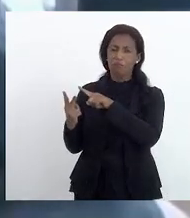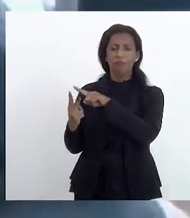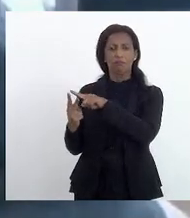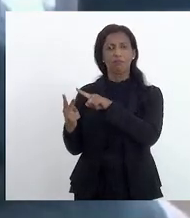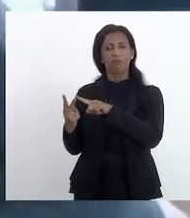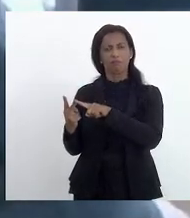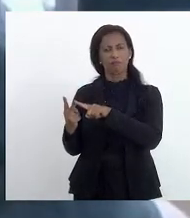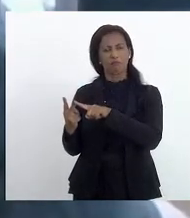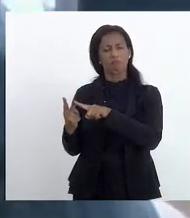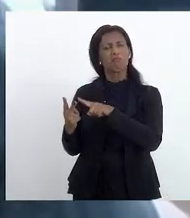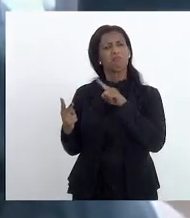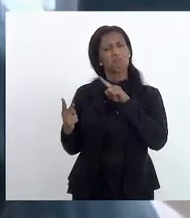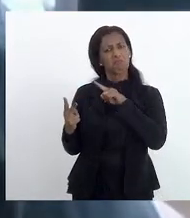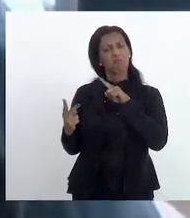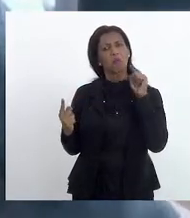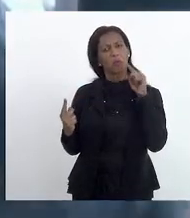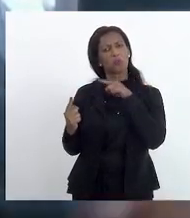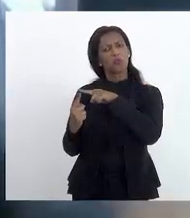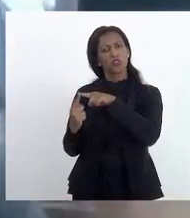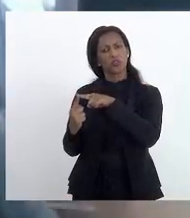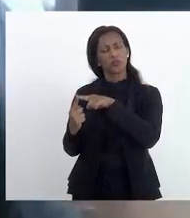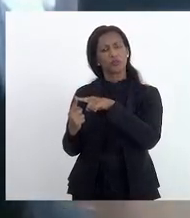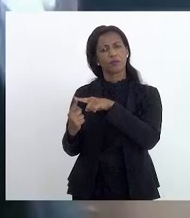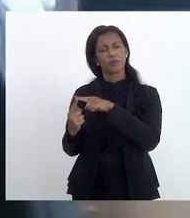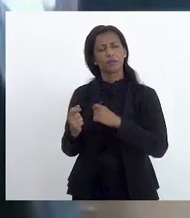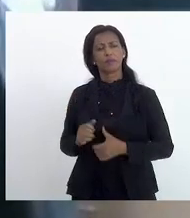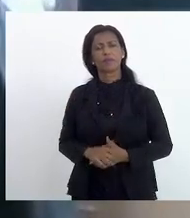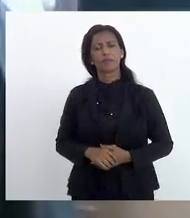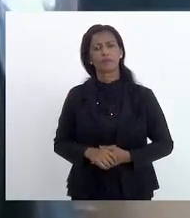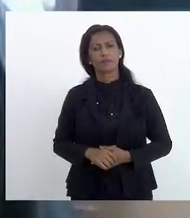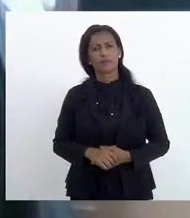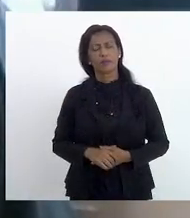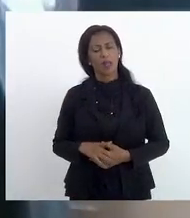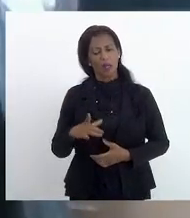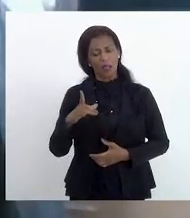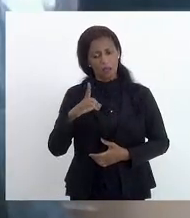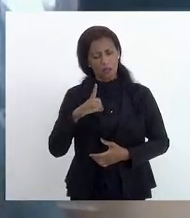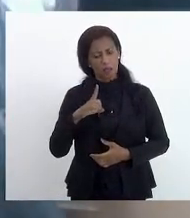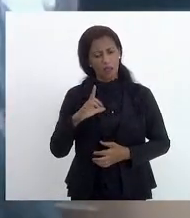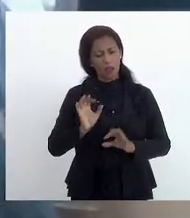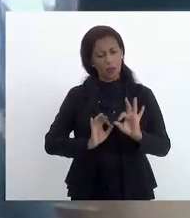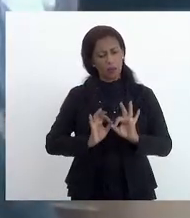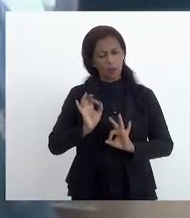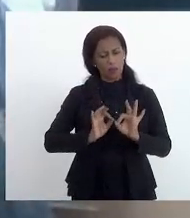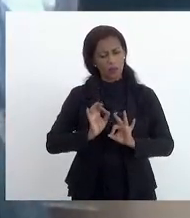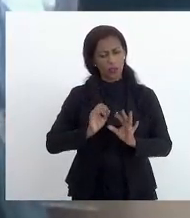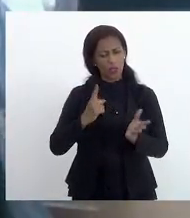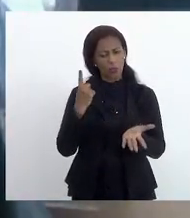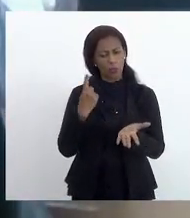Eles foram objetivos, ou seja, há um projeto, um